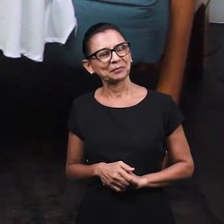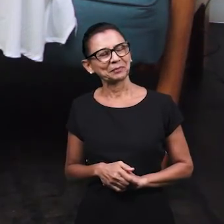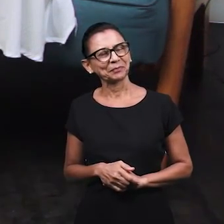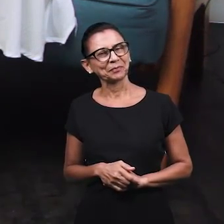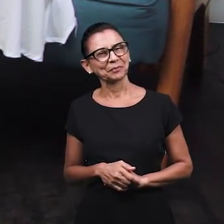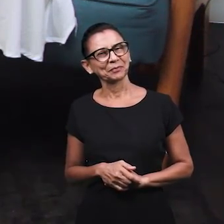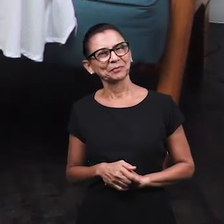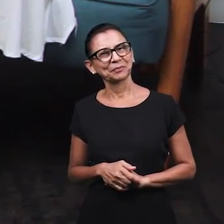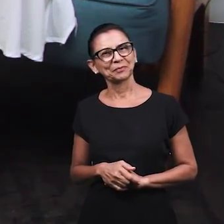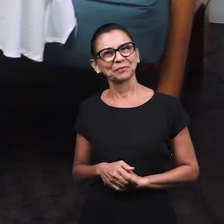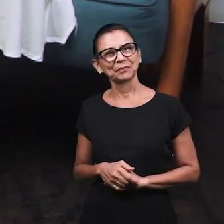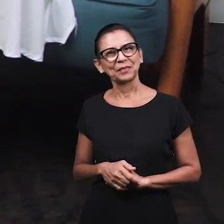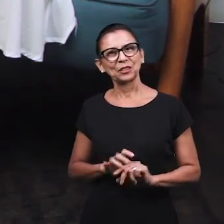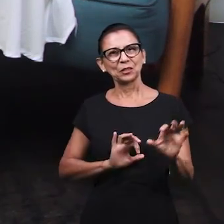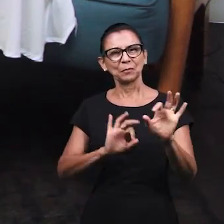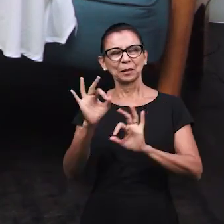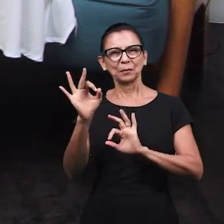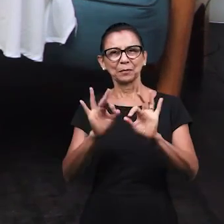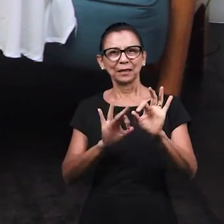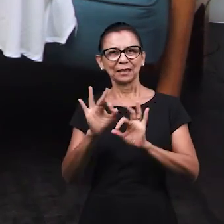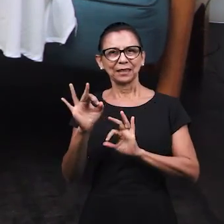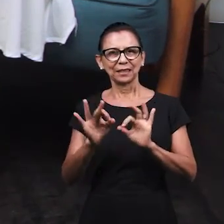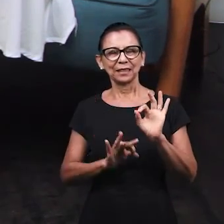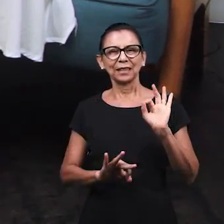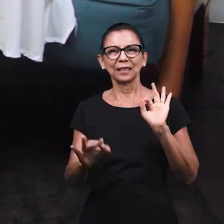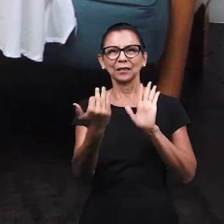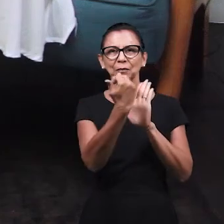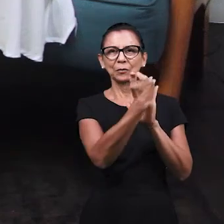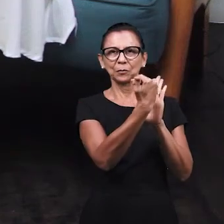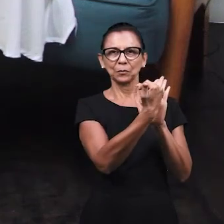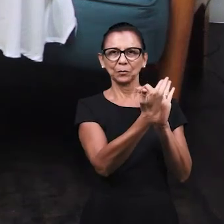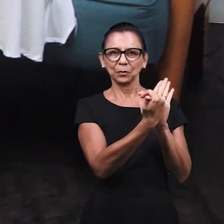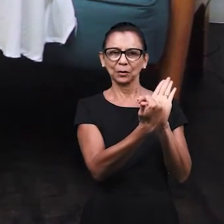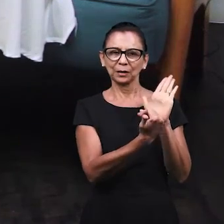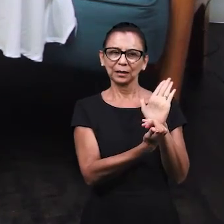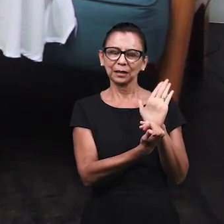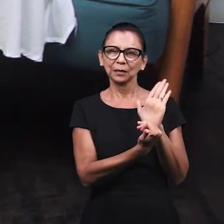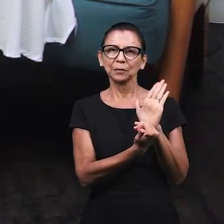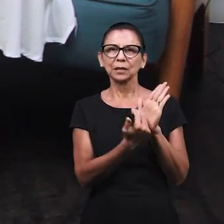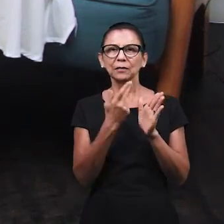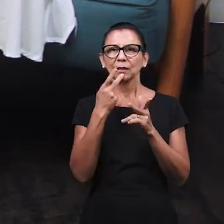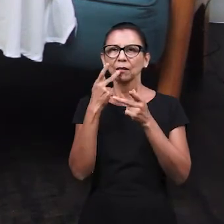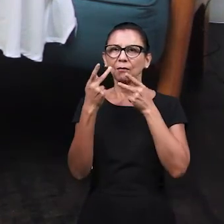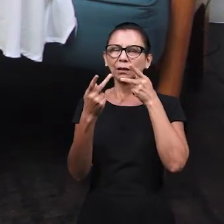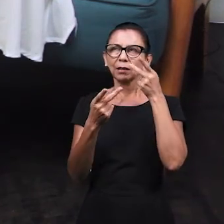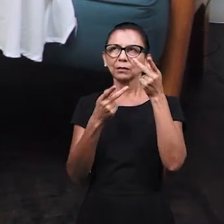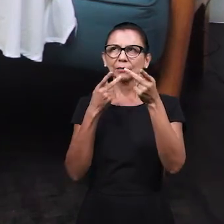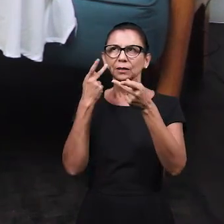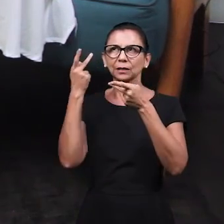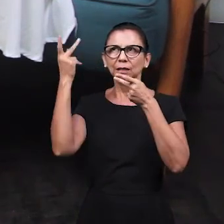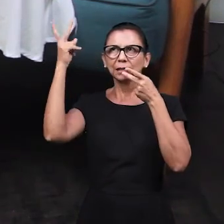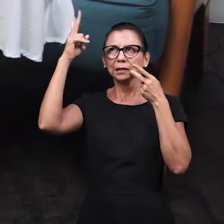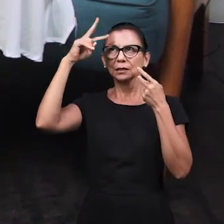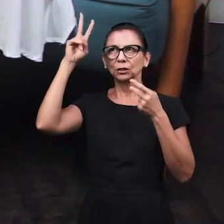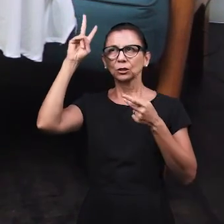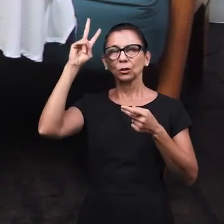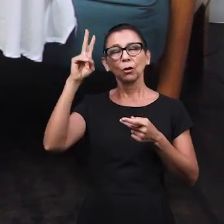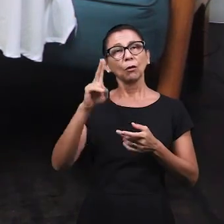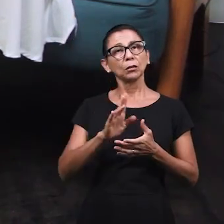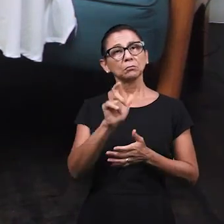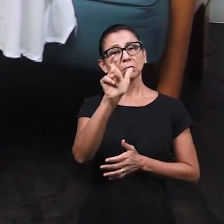produzir cada programa ou cada quadro, né? Porque você vai contando a história